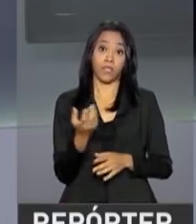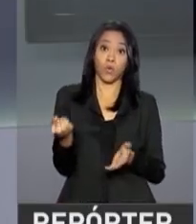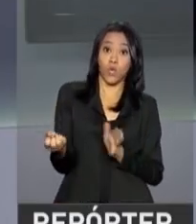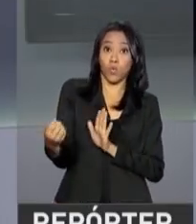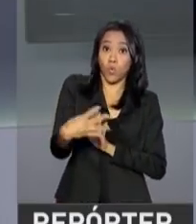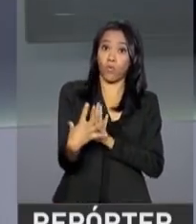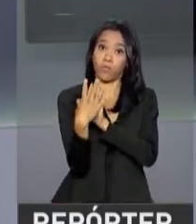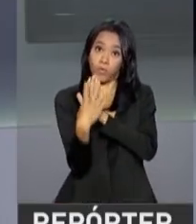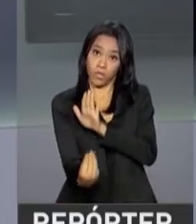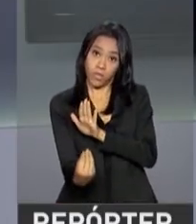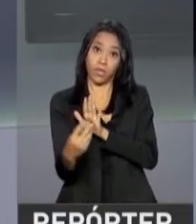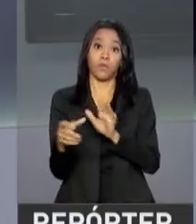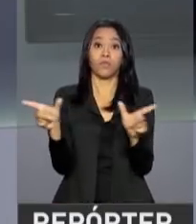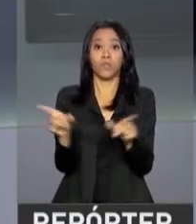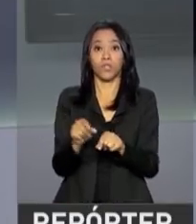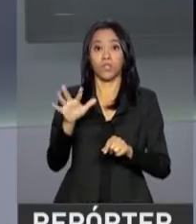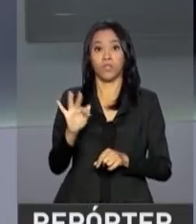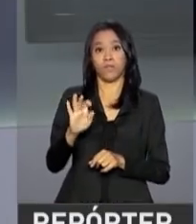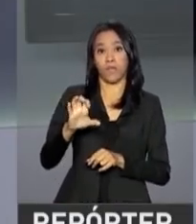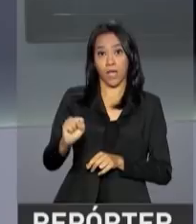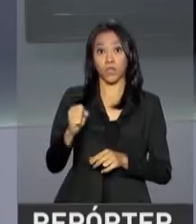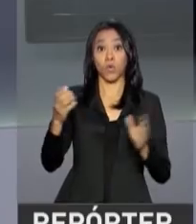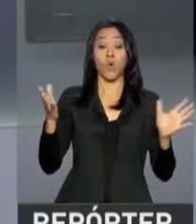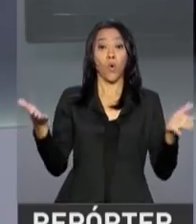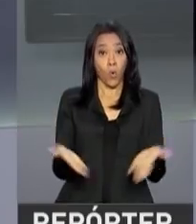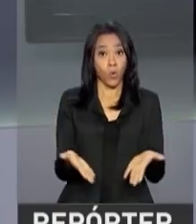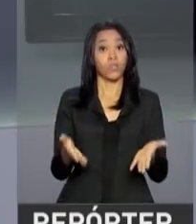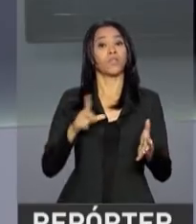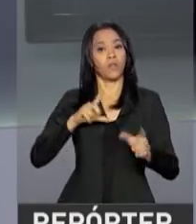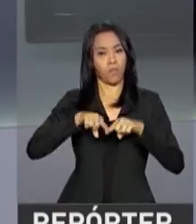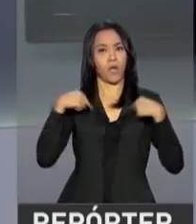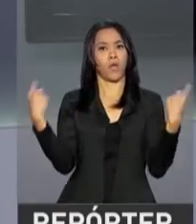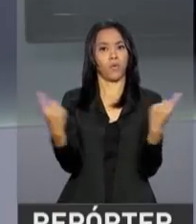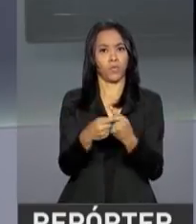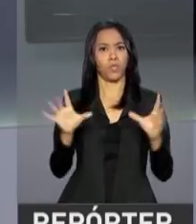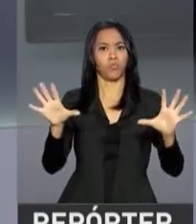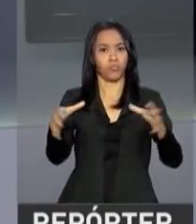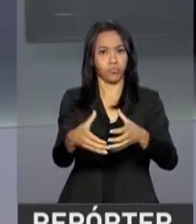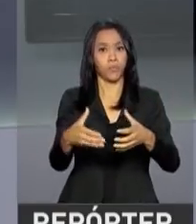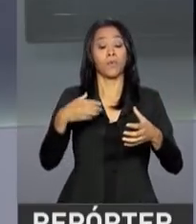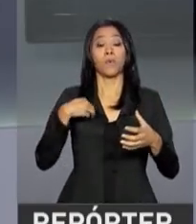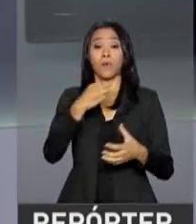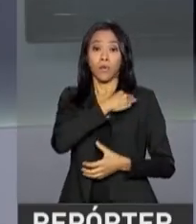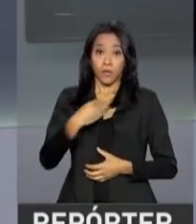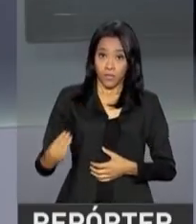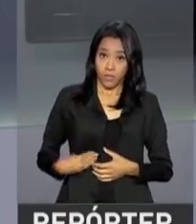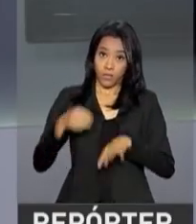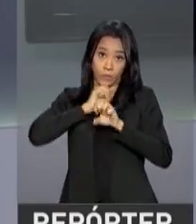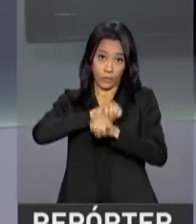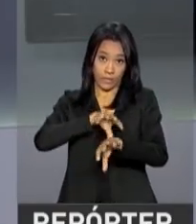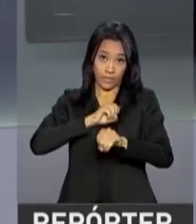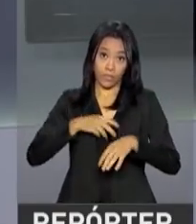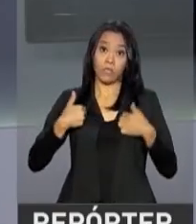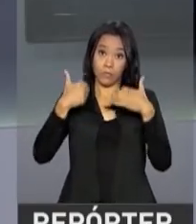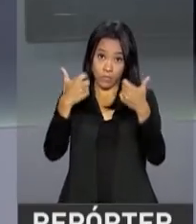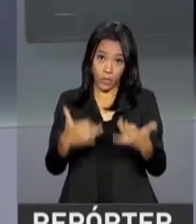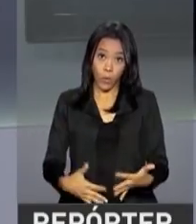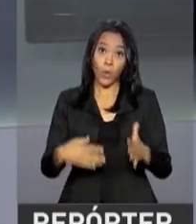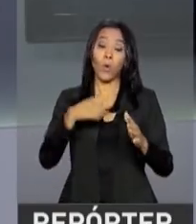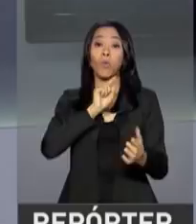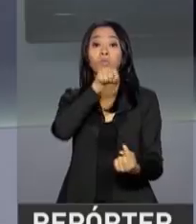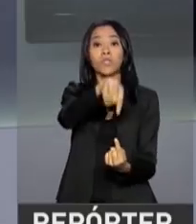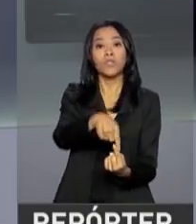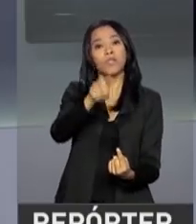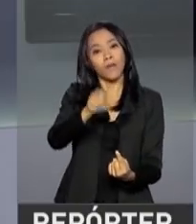fies um grupo de ministros se reuniu hoje aqui em brasília o ministro da educação mendonça filho destacou que o programa tem como foco